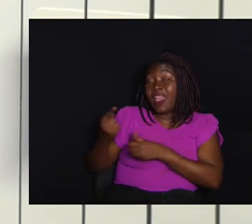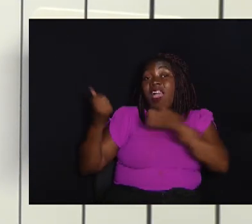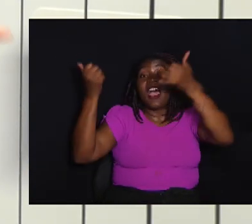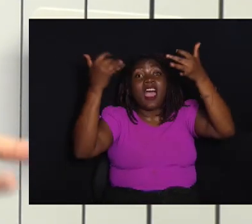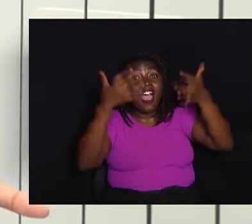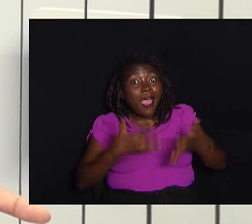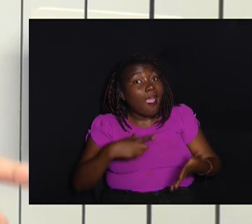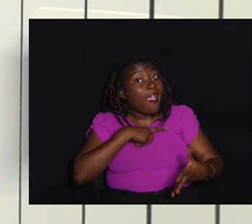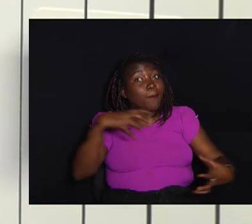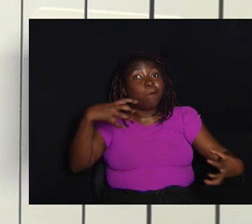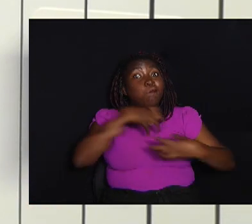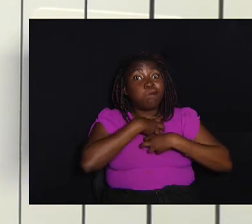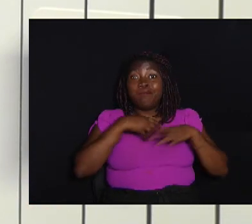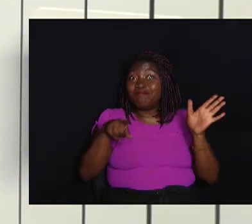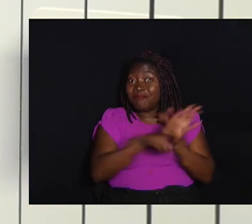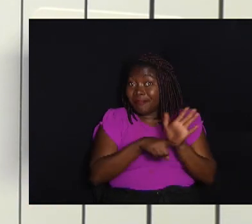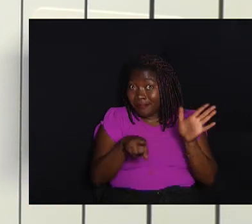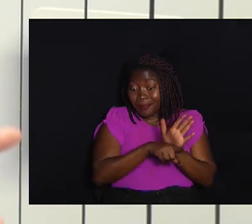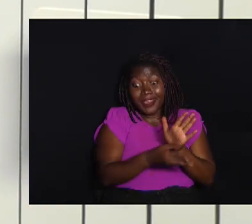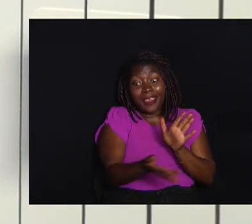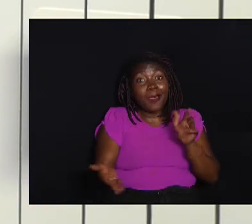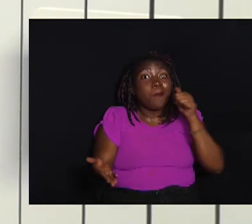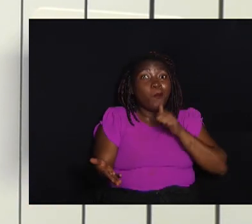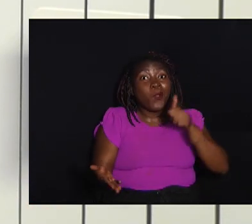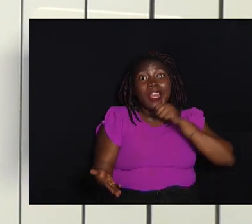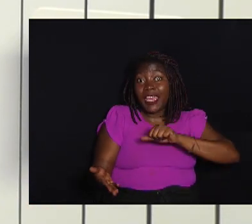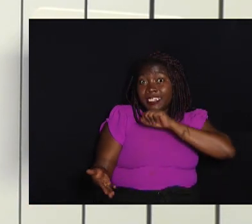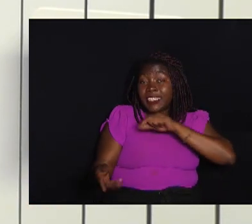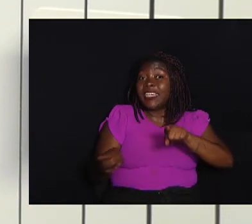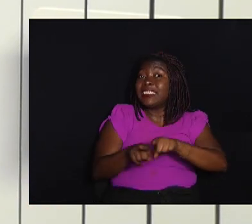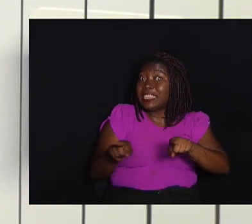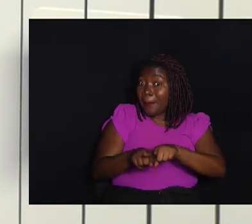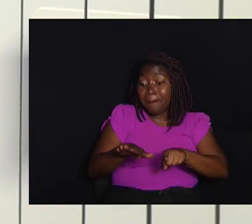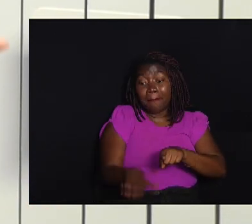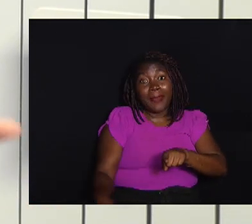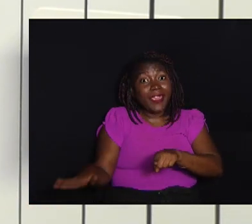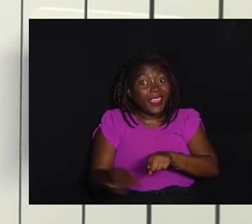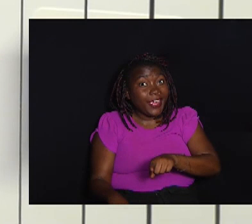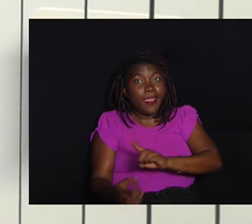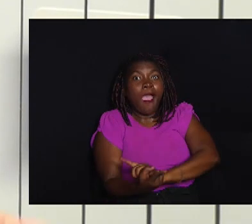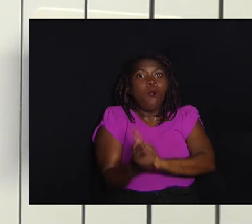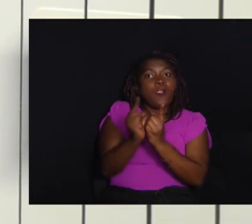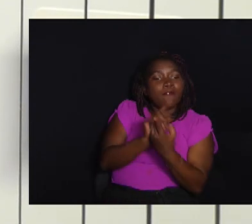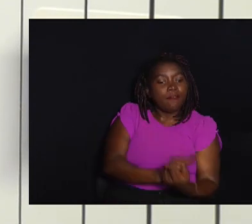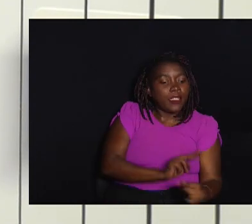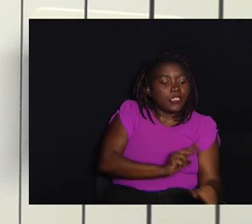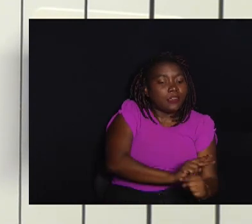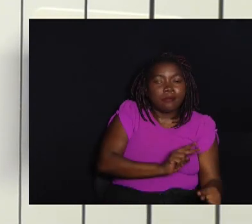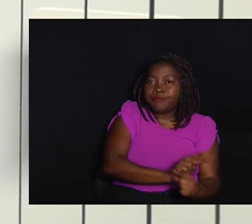impactos negativos para mulheres, mães e também para os menores, que em vez de serem protegidos, se veem